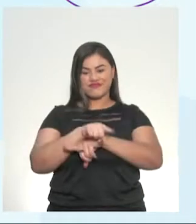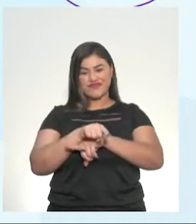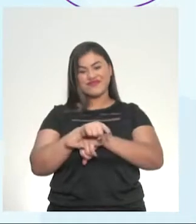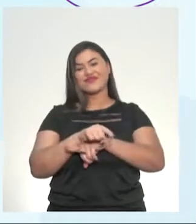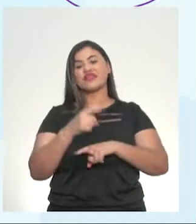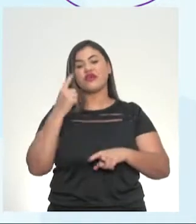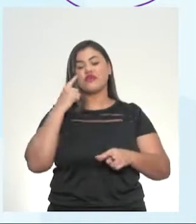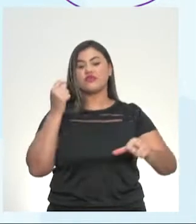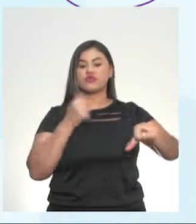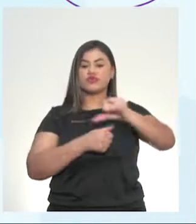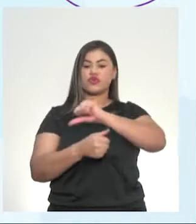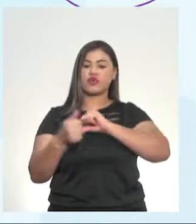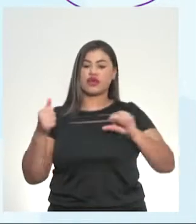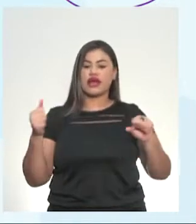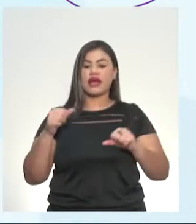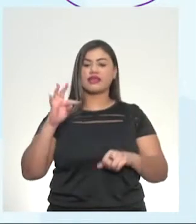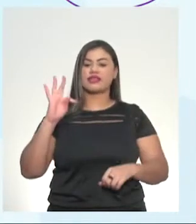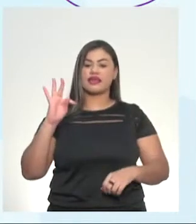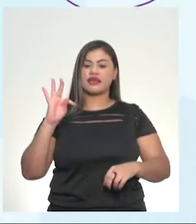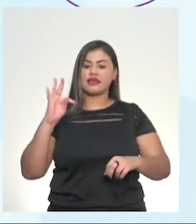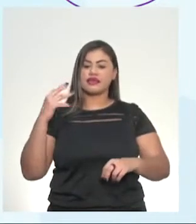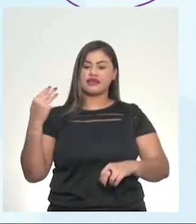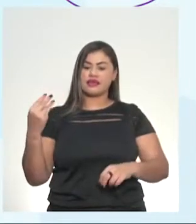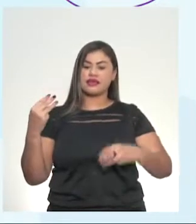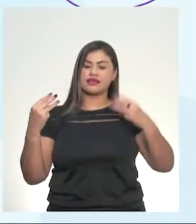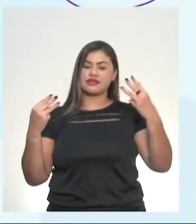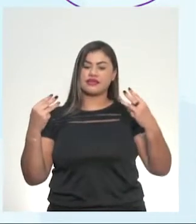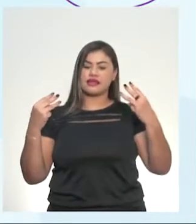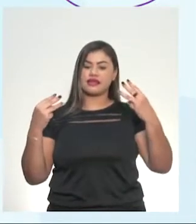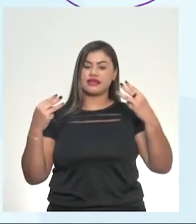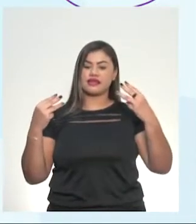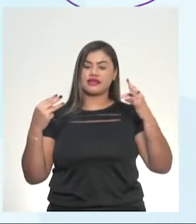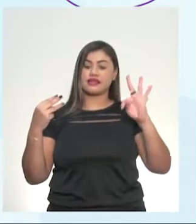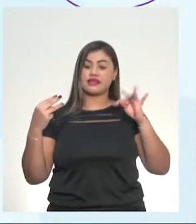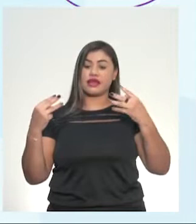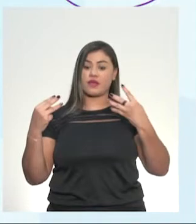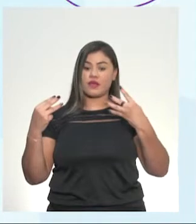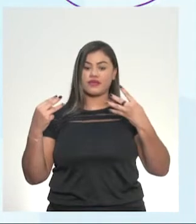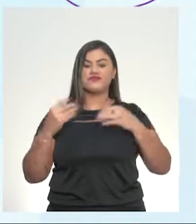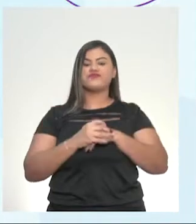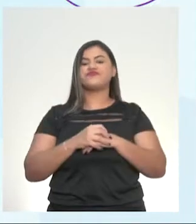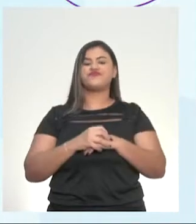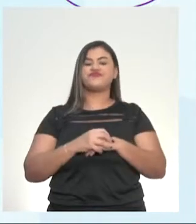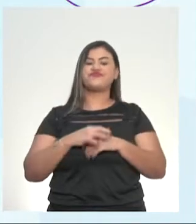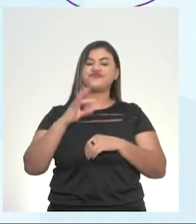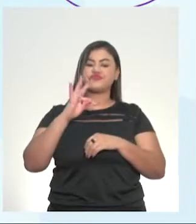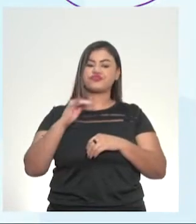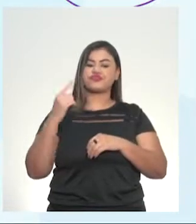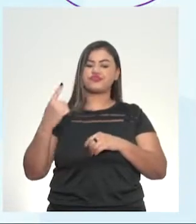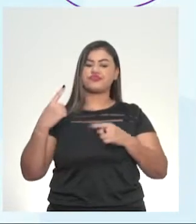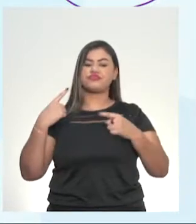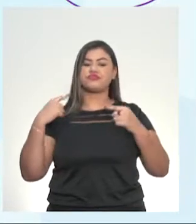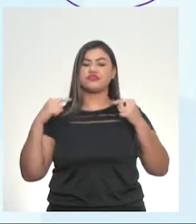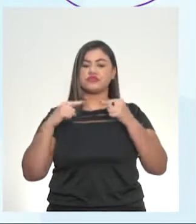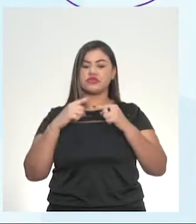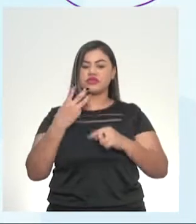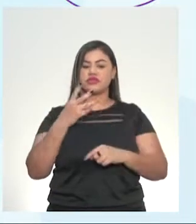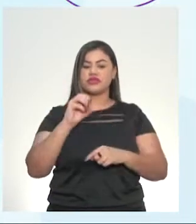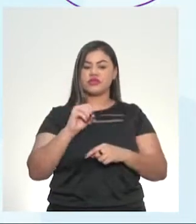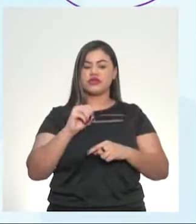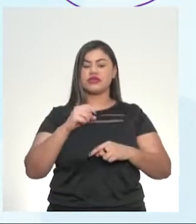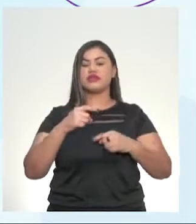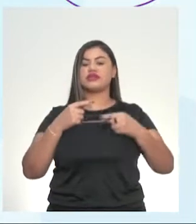com o T4. T1, 30, dividido por T2, que é X, é